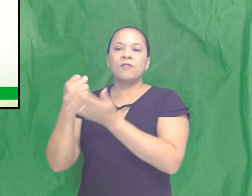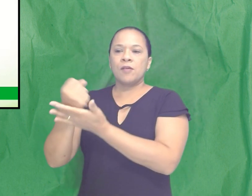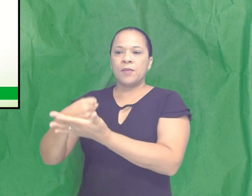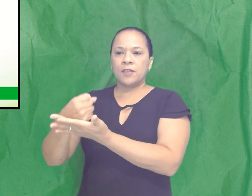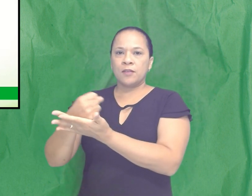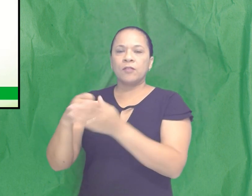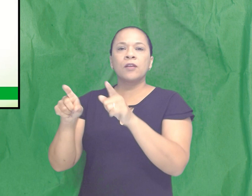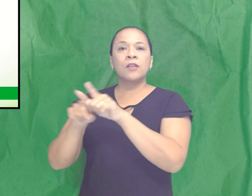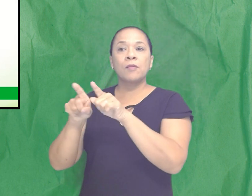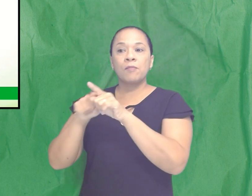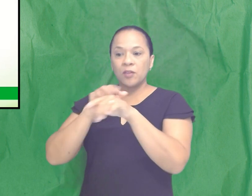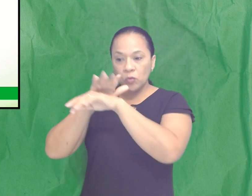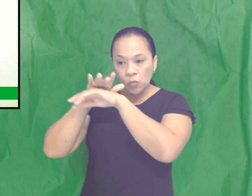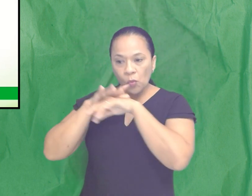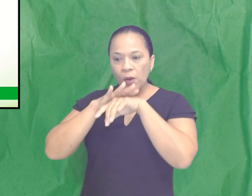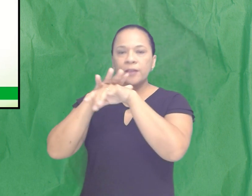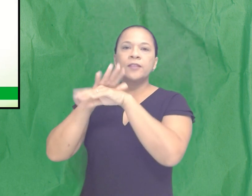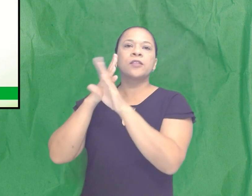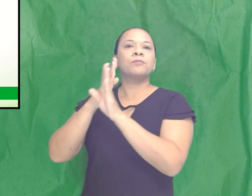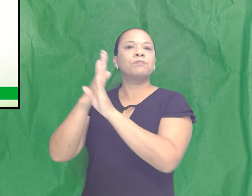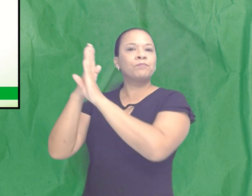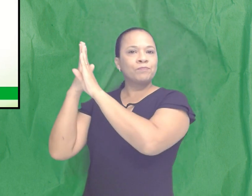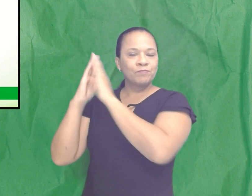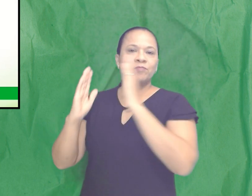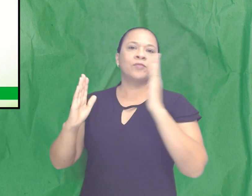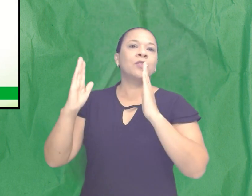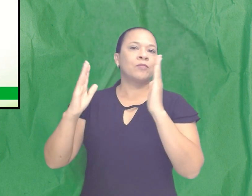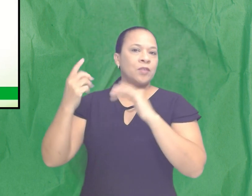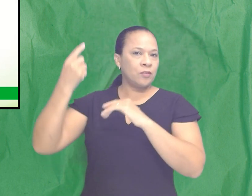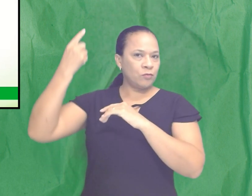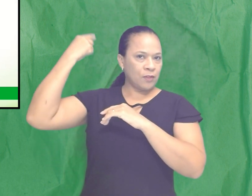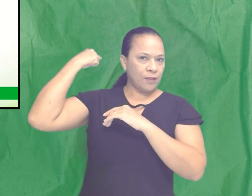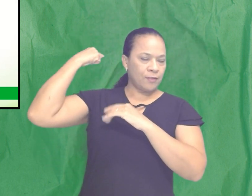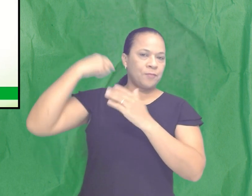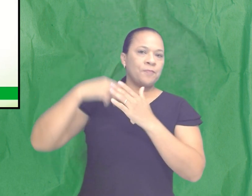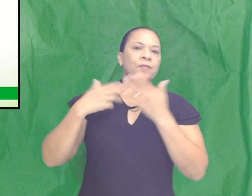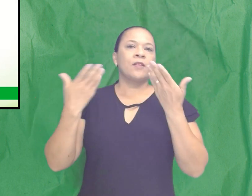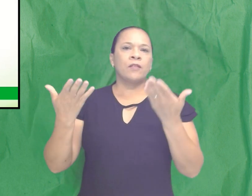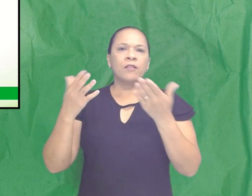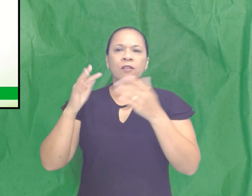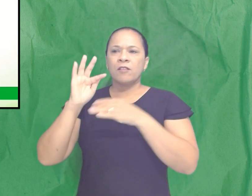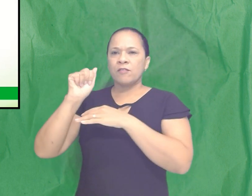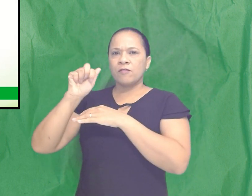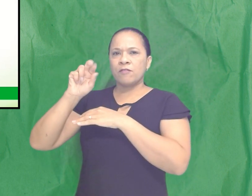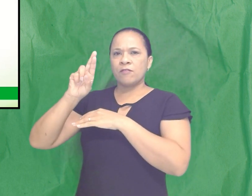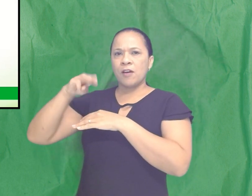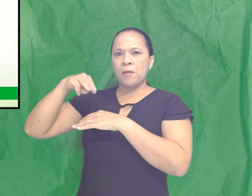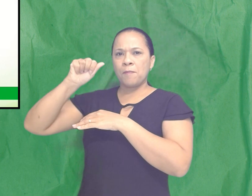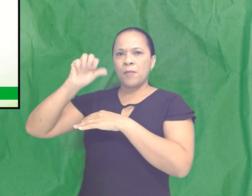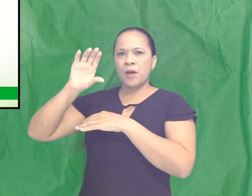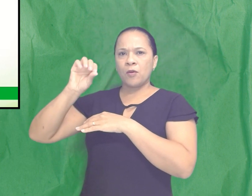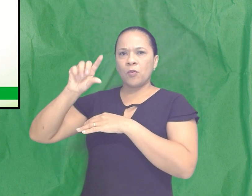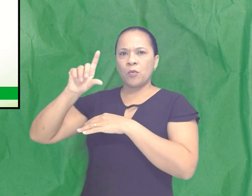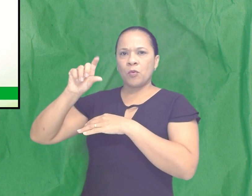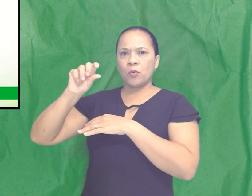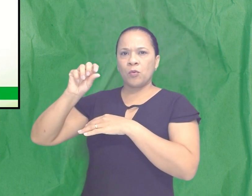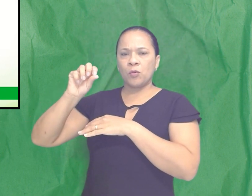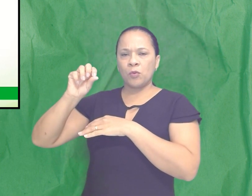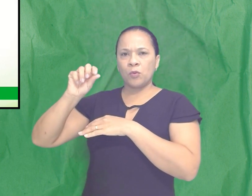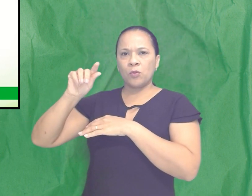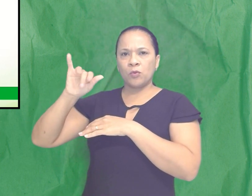também foram descobertas nessa época. A farmacologia é uma palavra de origem